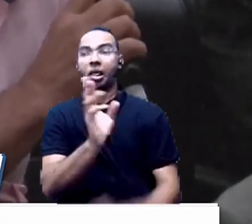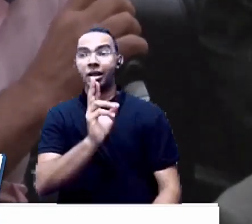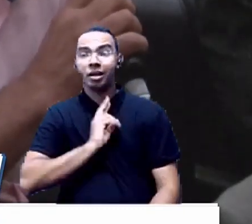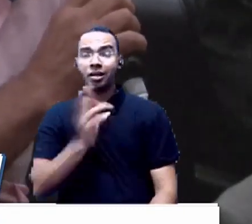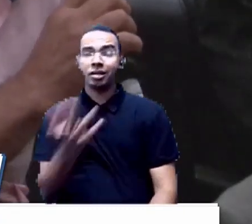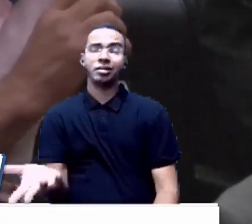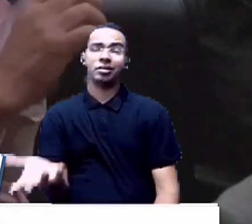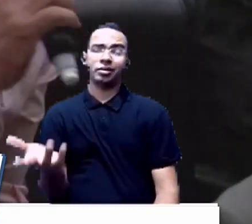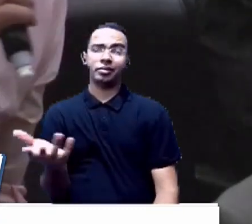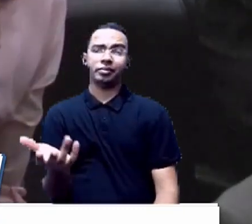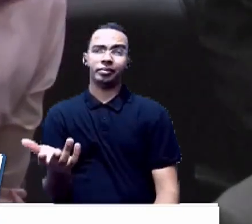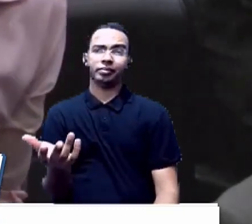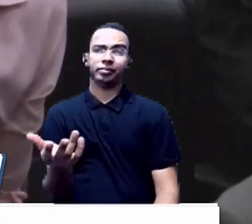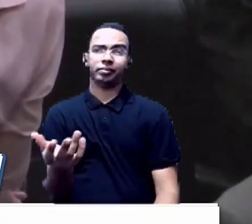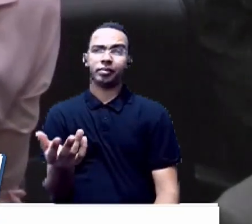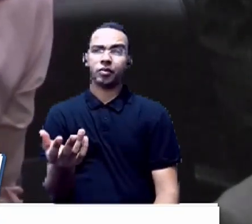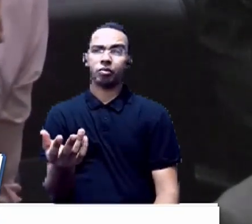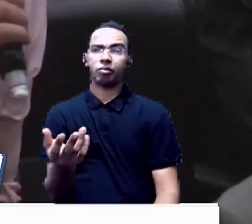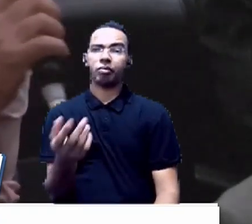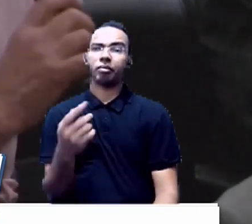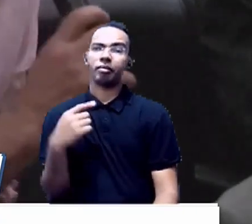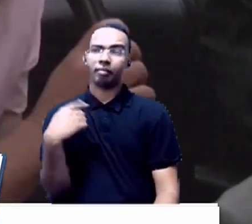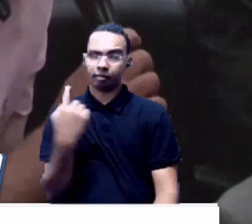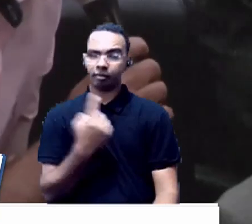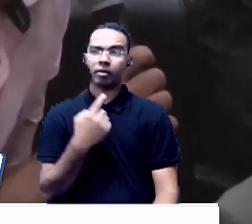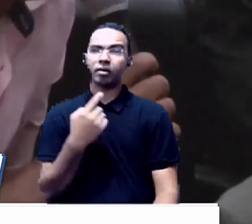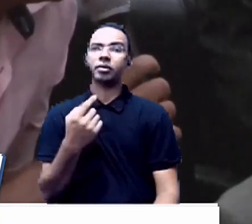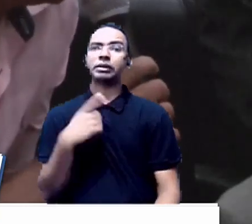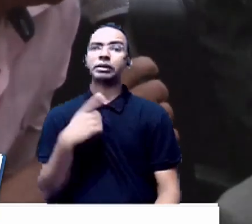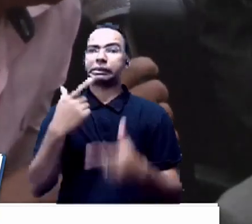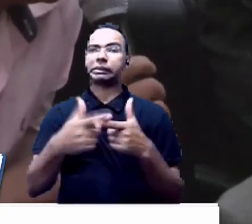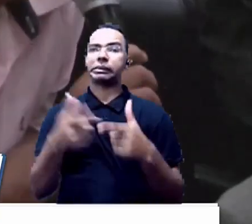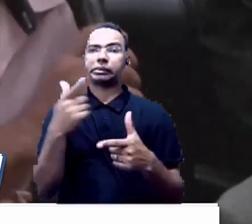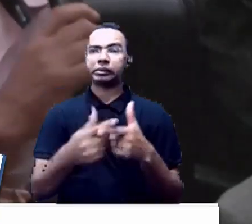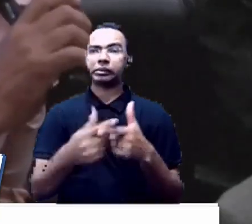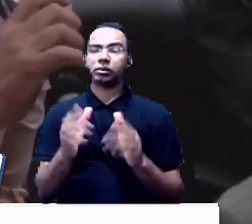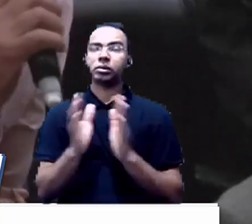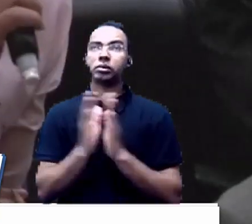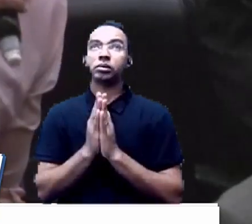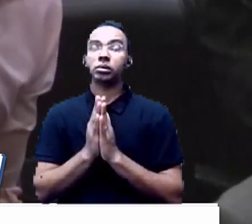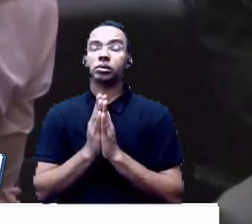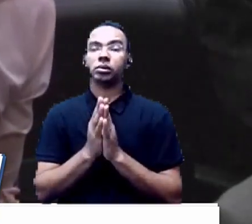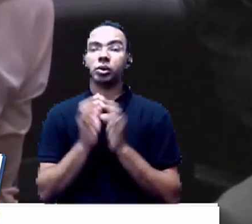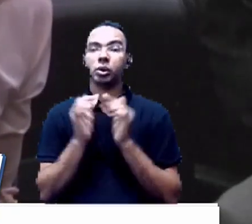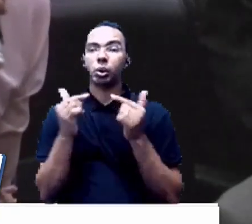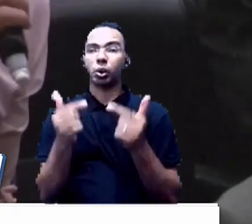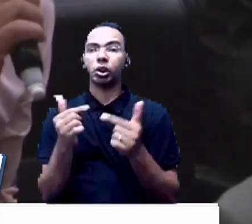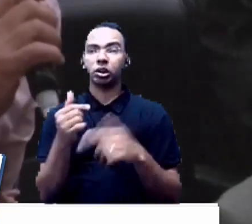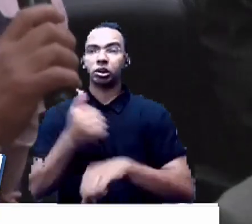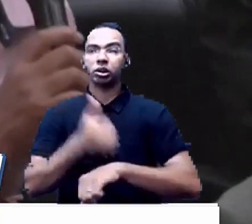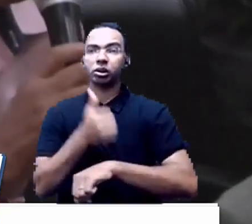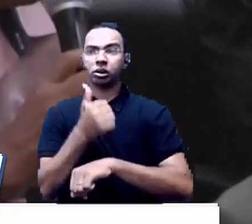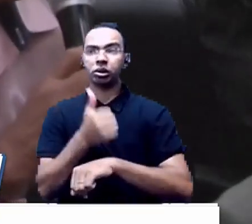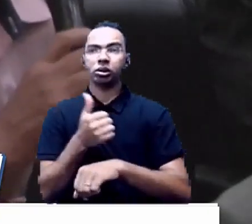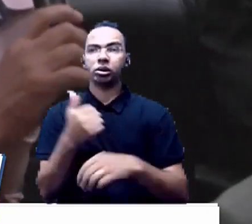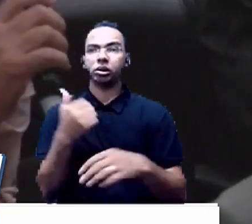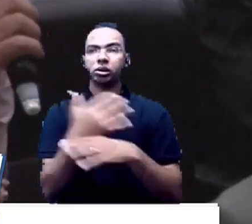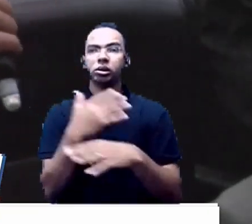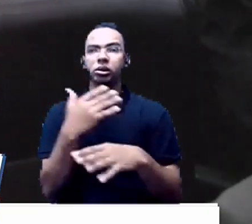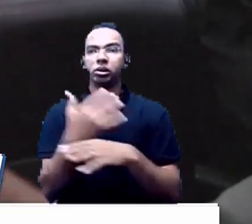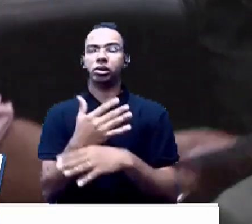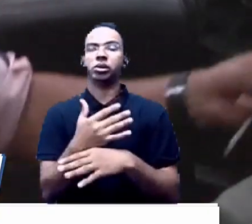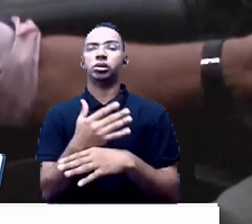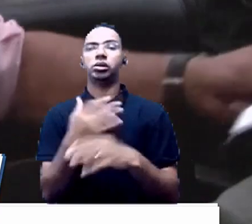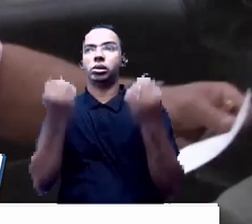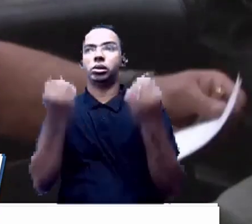Né? Então, nós, mais problemas, a sorte, o Gilson, é que Franca é uma cidade extremamente abençoada. O